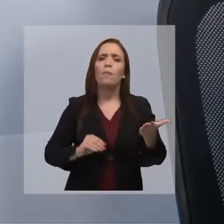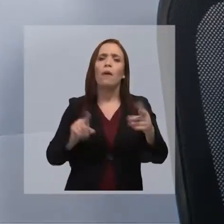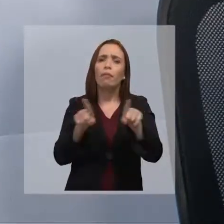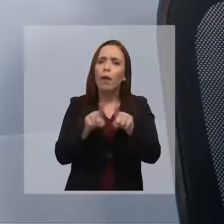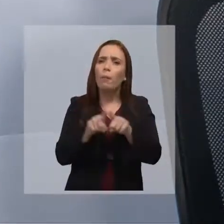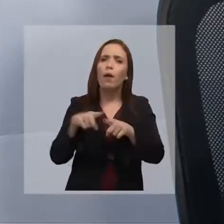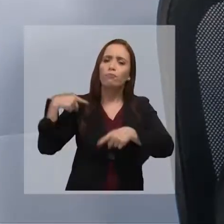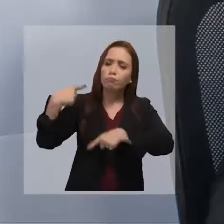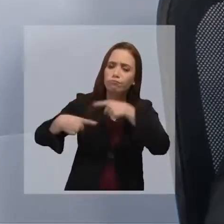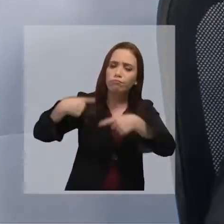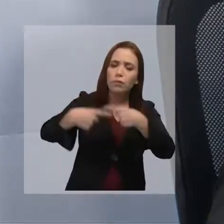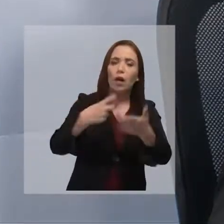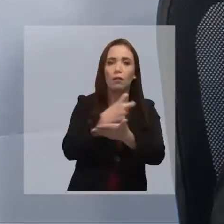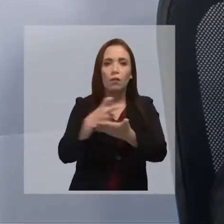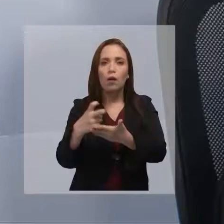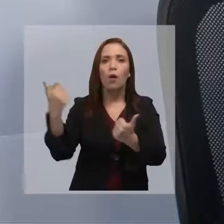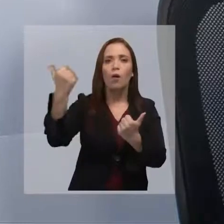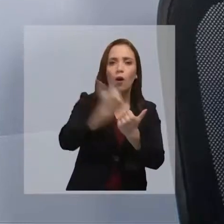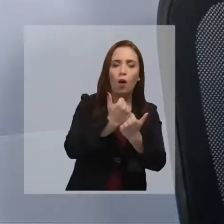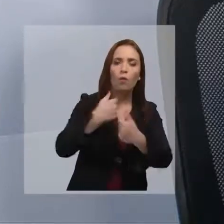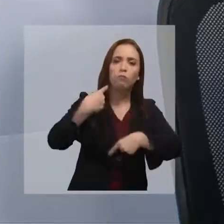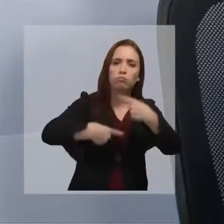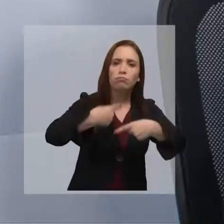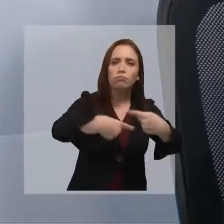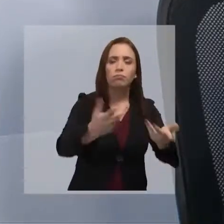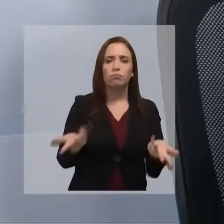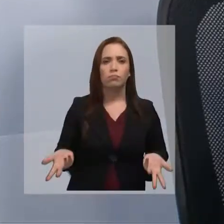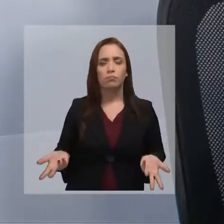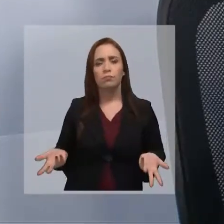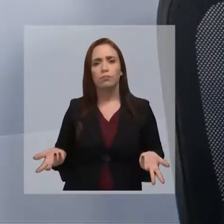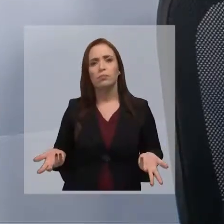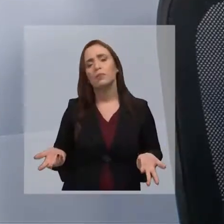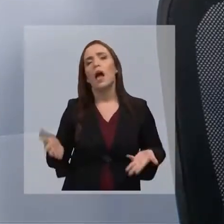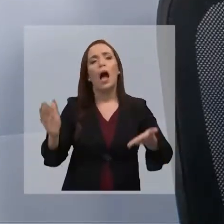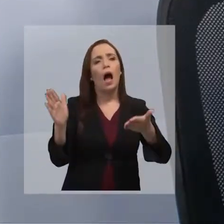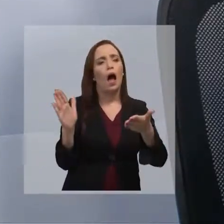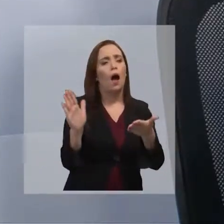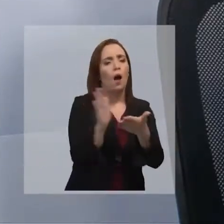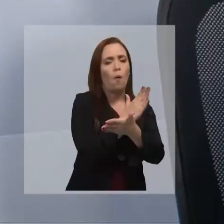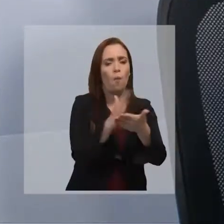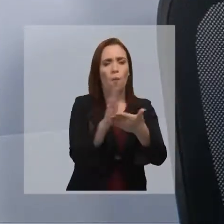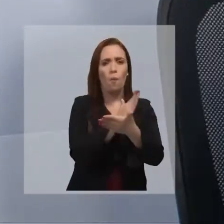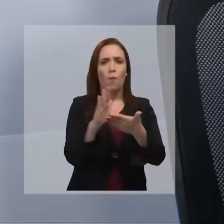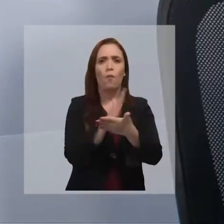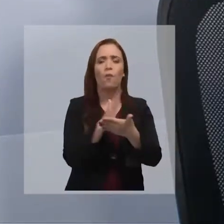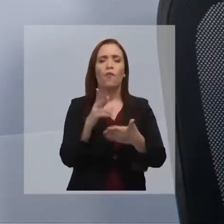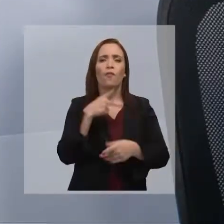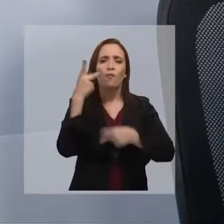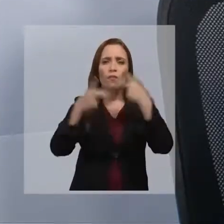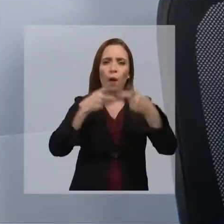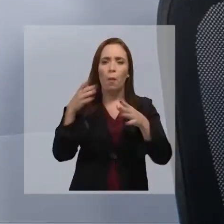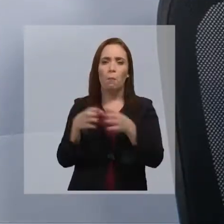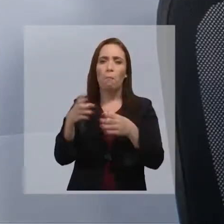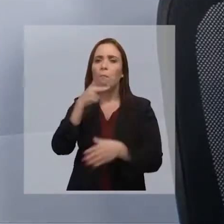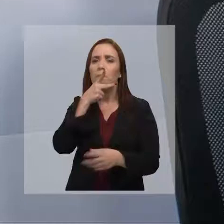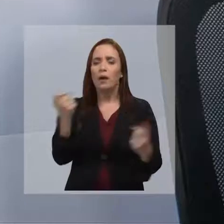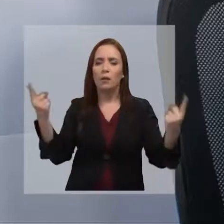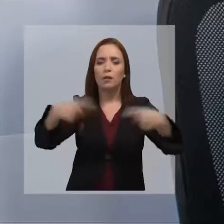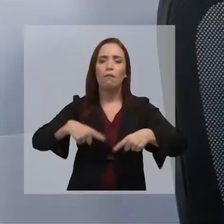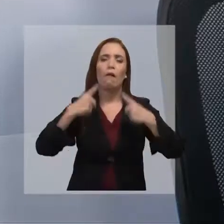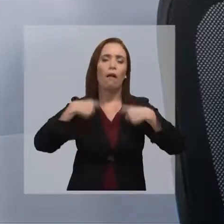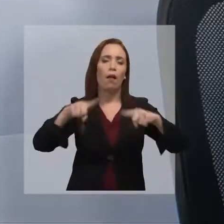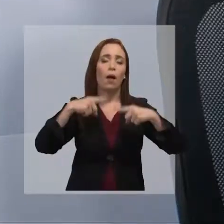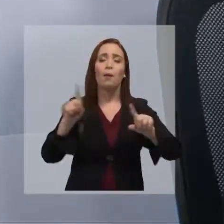como continuado. Então, eu acho que não adianta determinados parlamentares de oposição baterem, porque